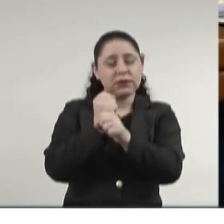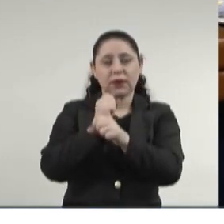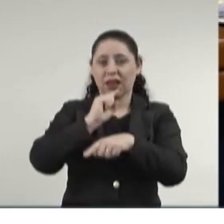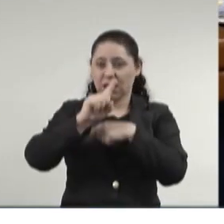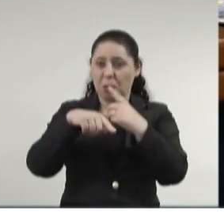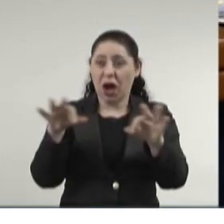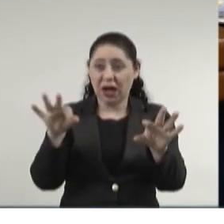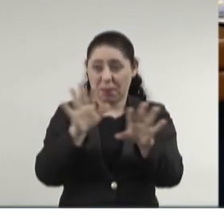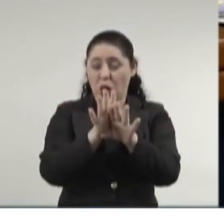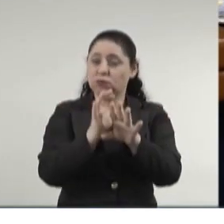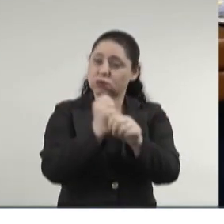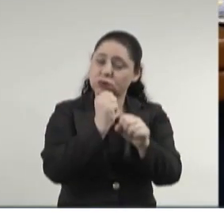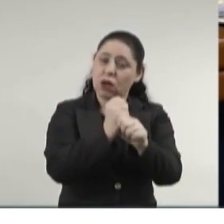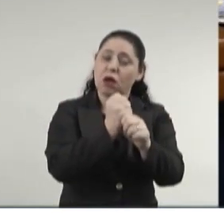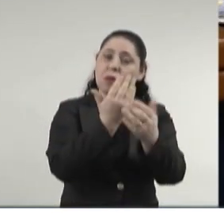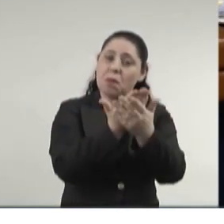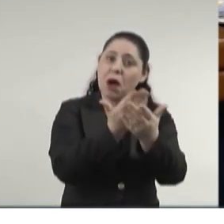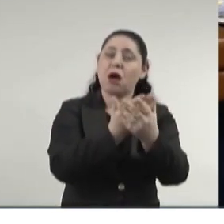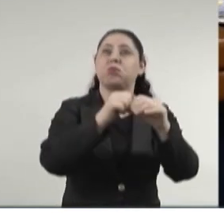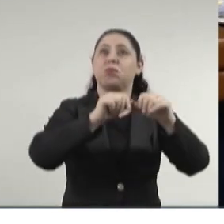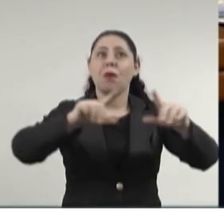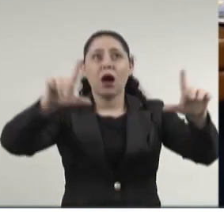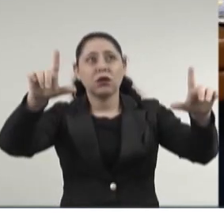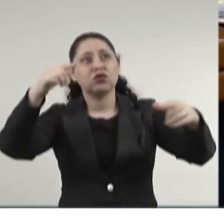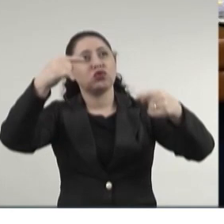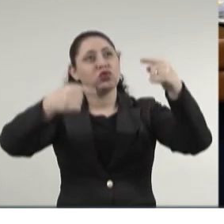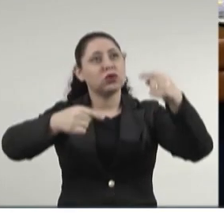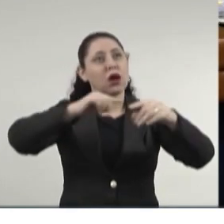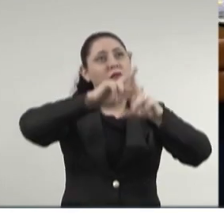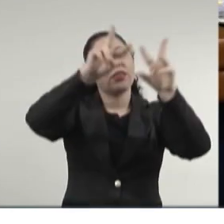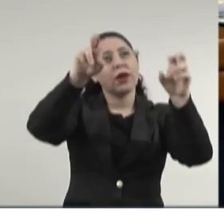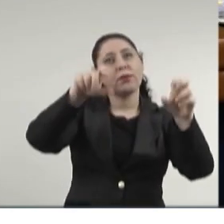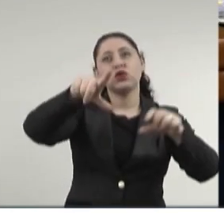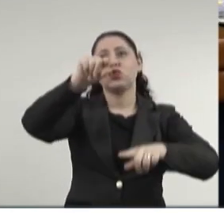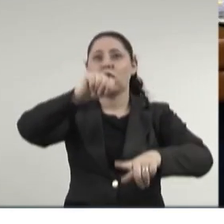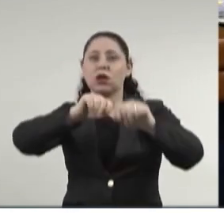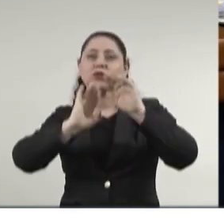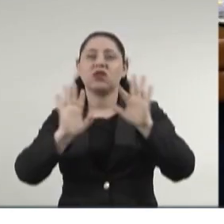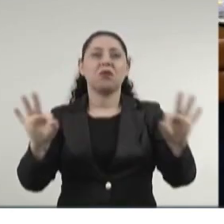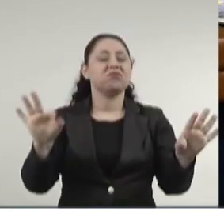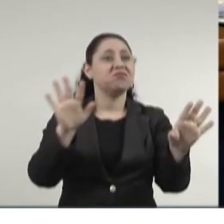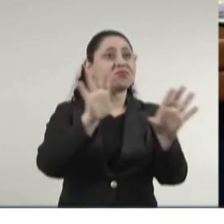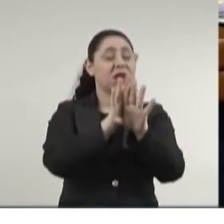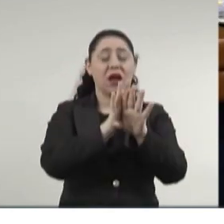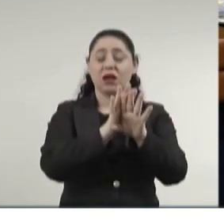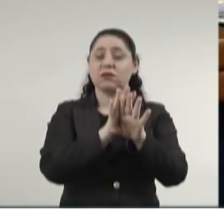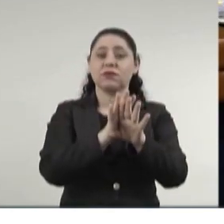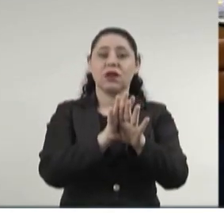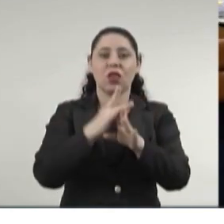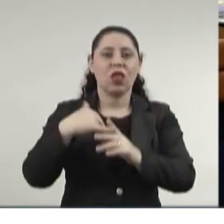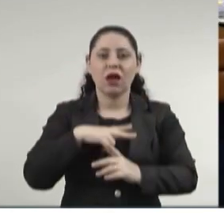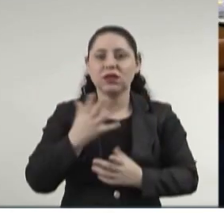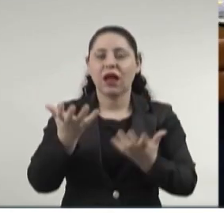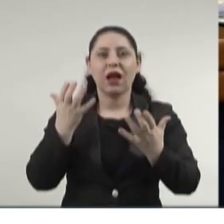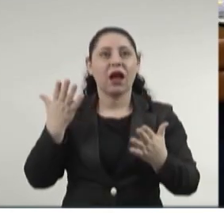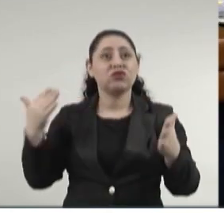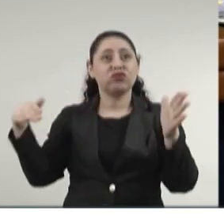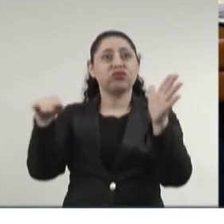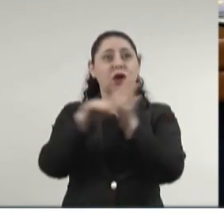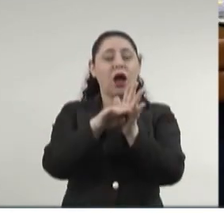tiver construído lá os painéis, as discussões, já tudo pronto, a gente querer